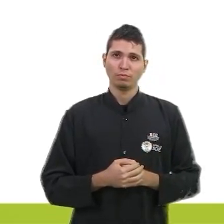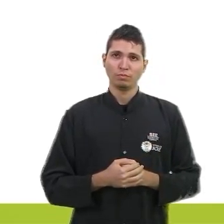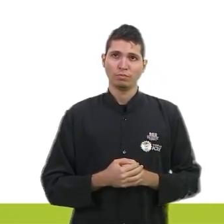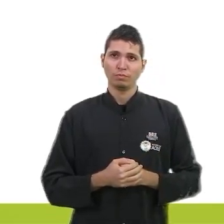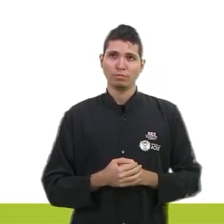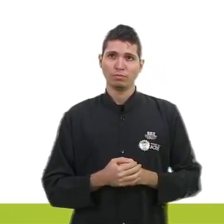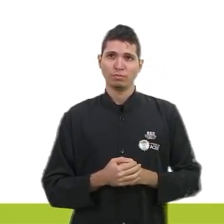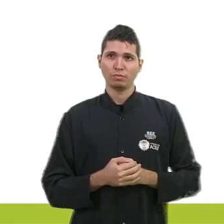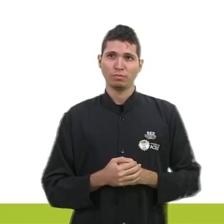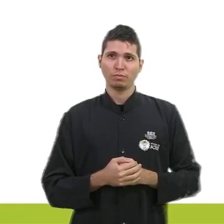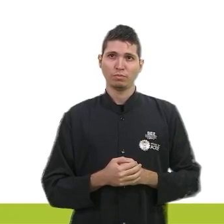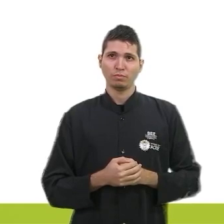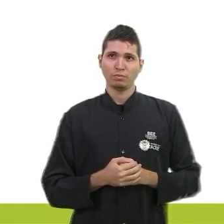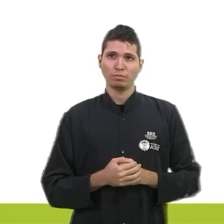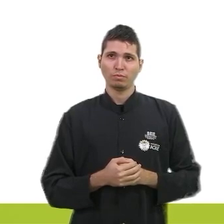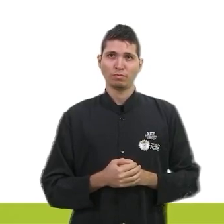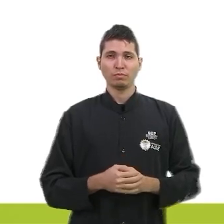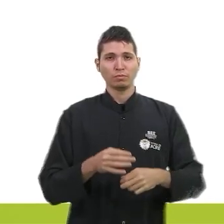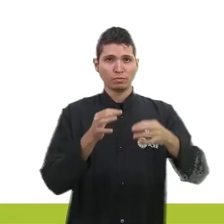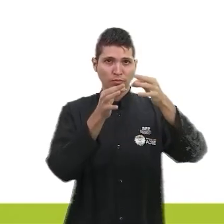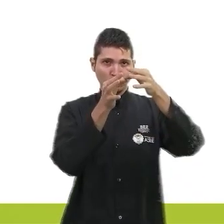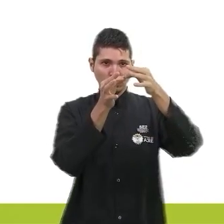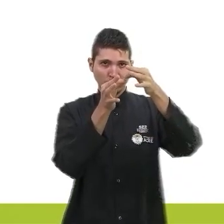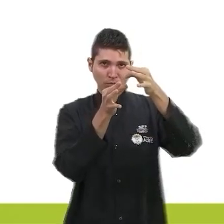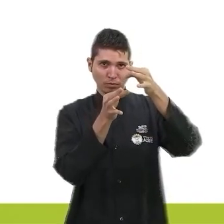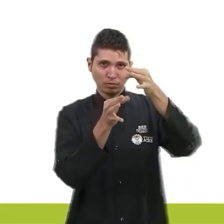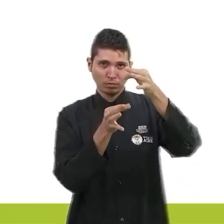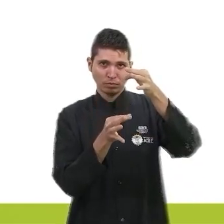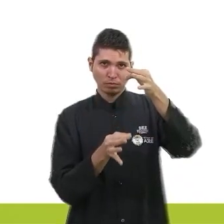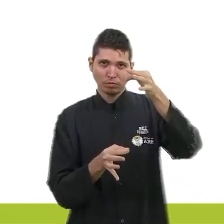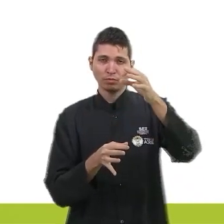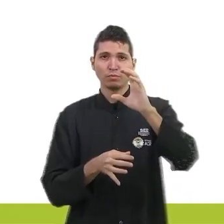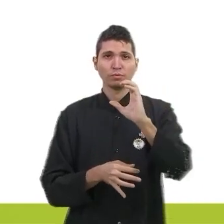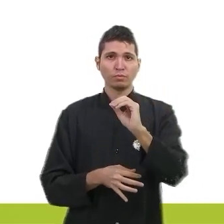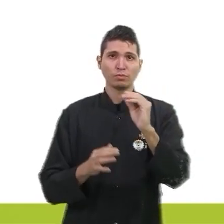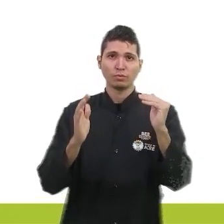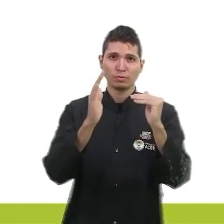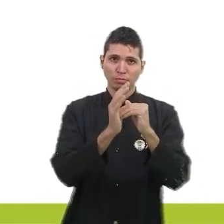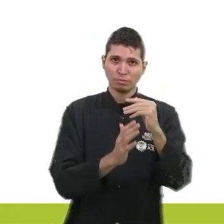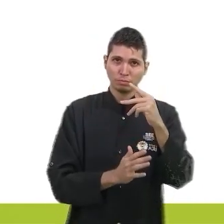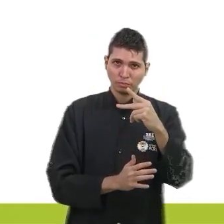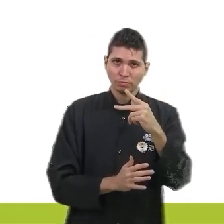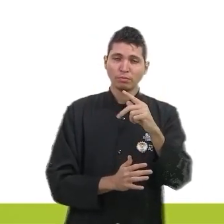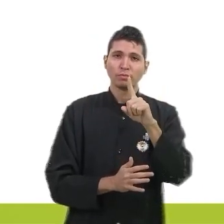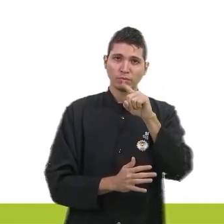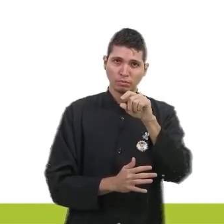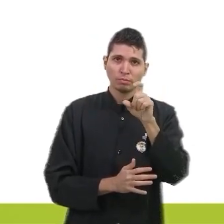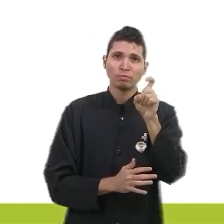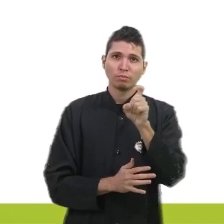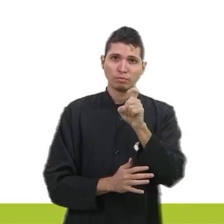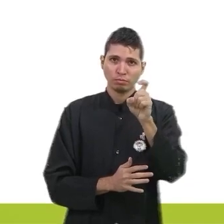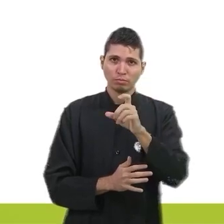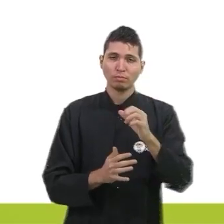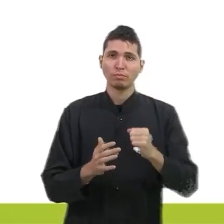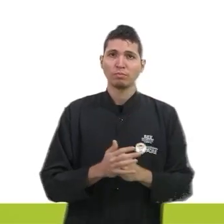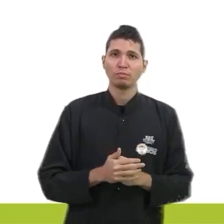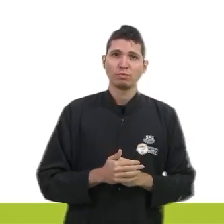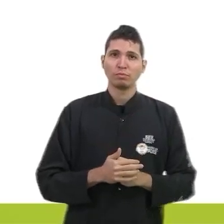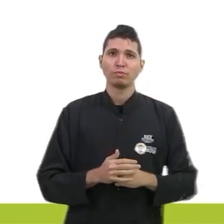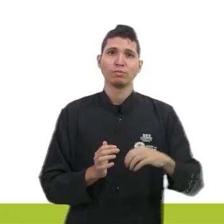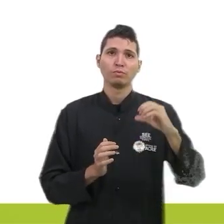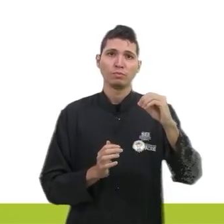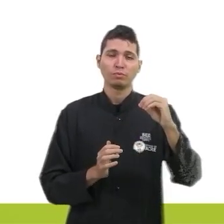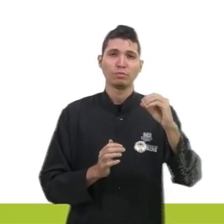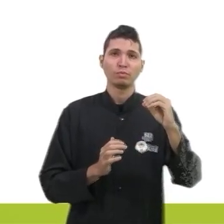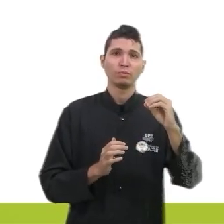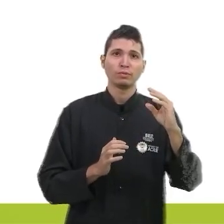comprimento que vai do O até o P é x. E esse comprimento que vai do O até o P,